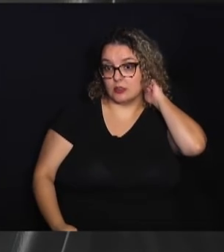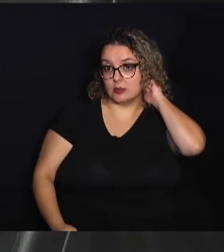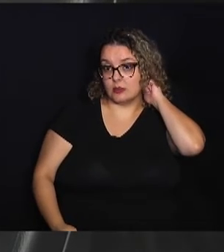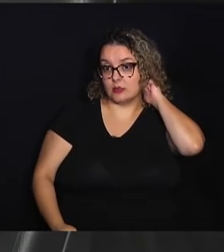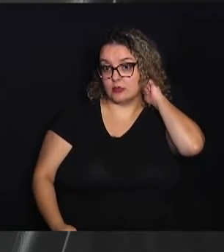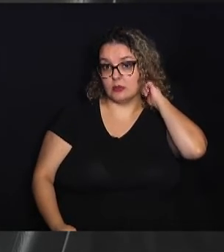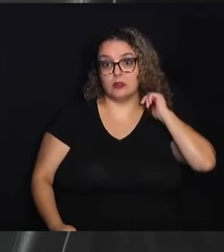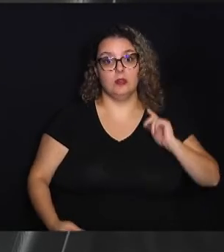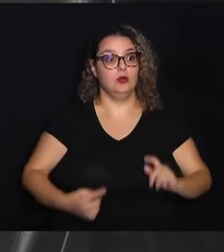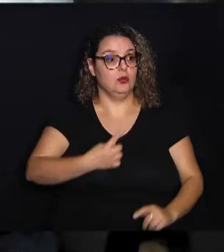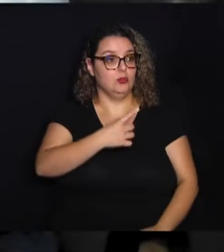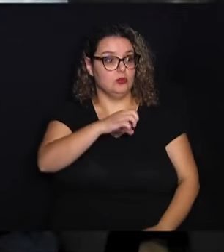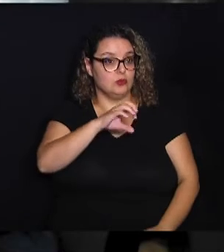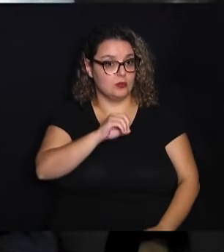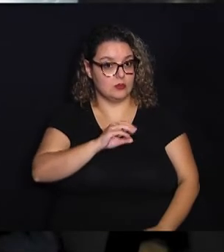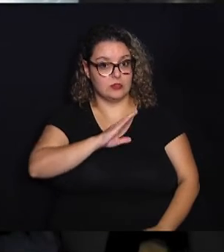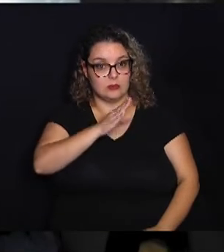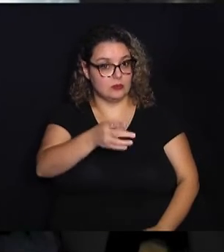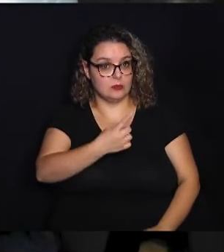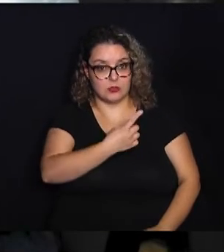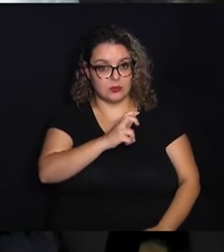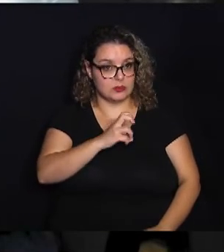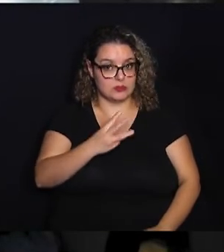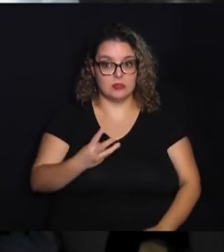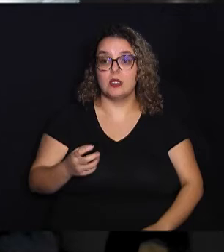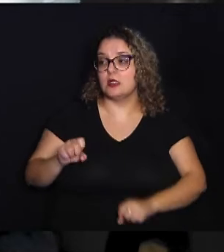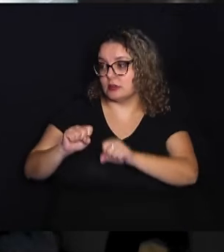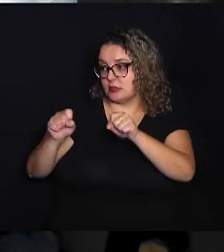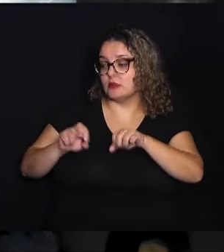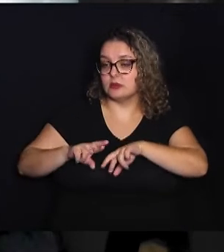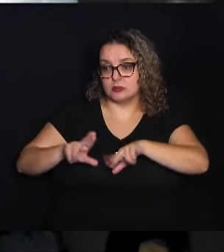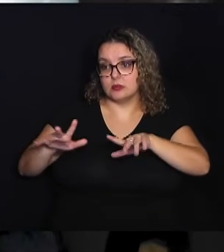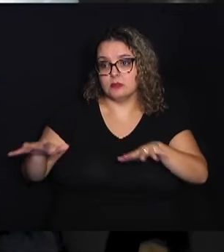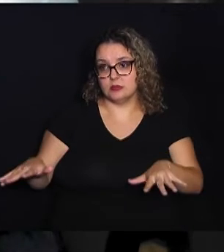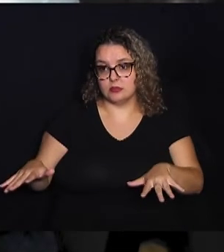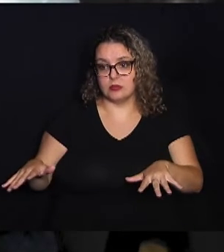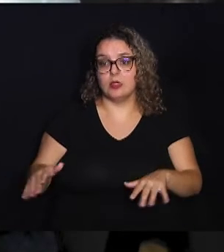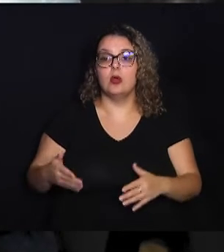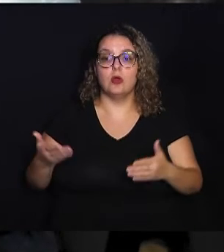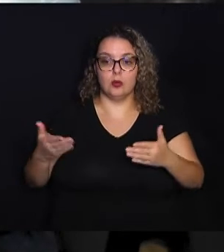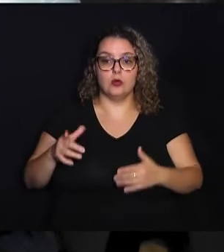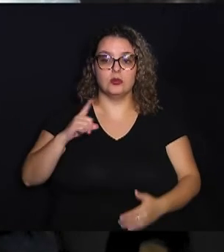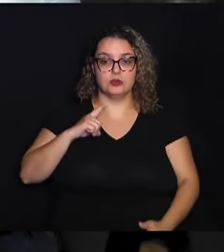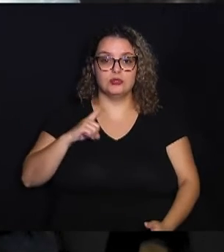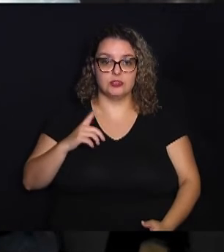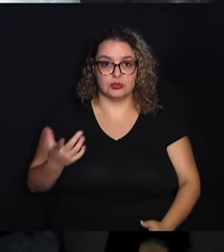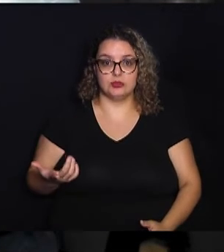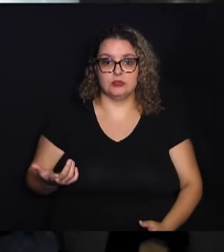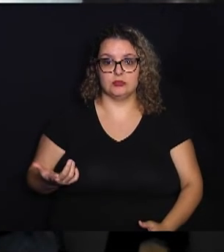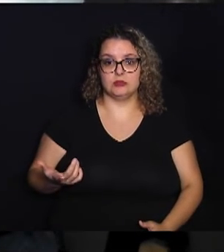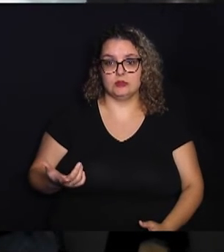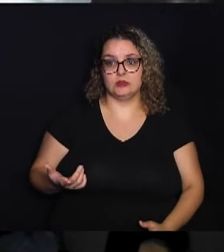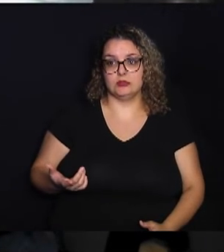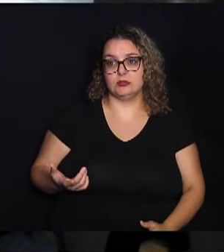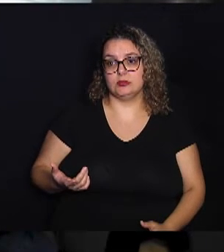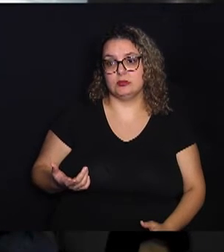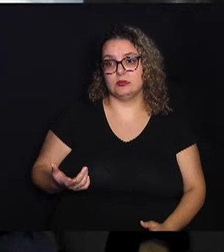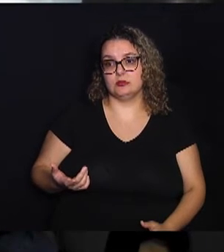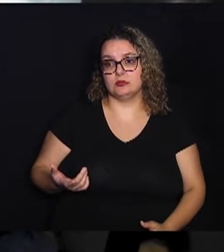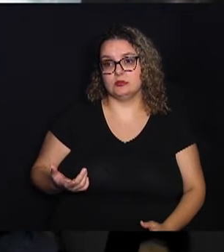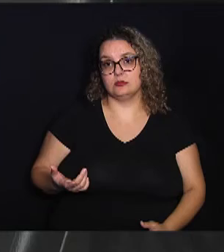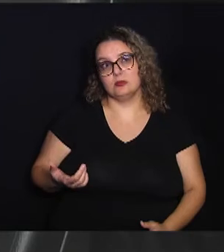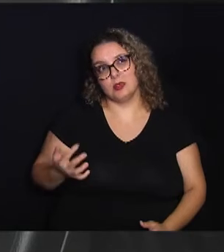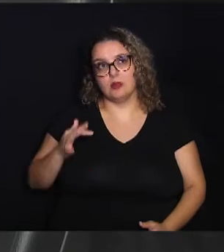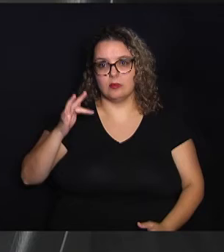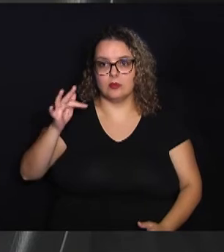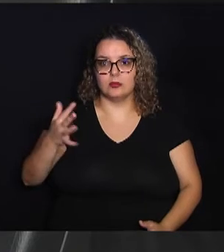do 90 não passa direto para o 153. São sistemas diferentes, né? Mas hoje tem até uma questão de